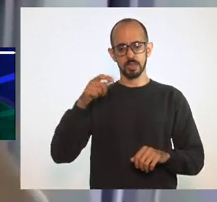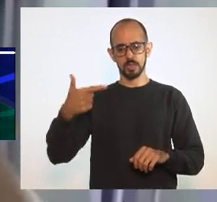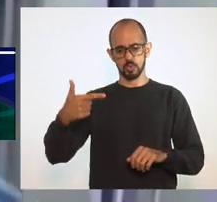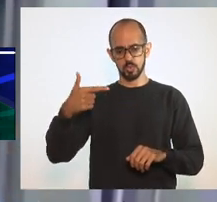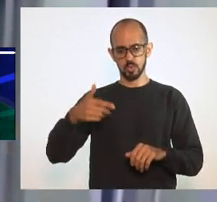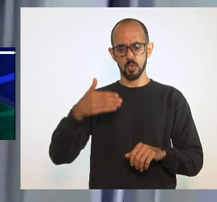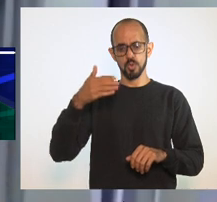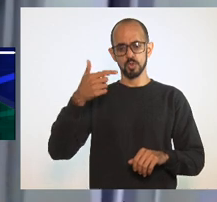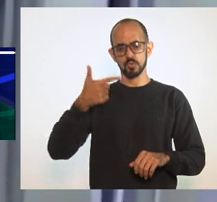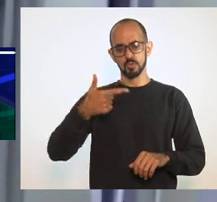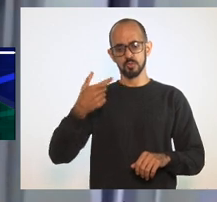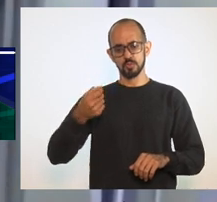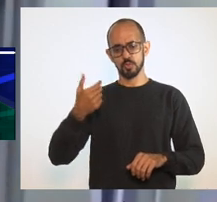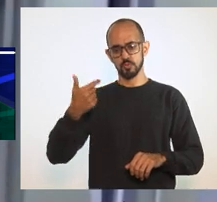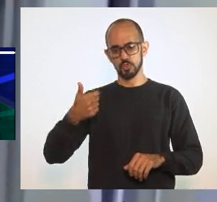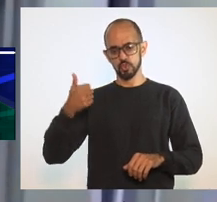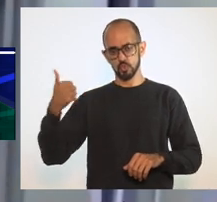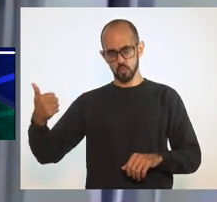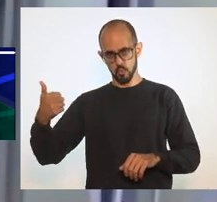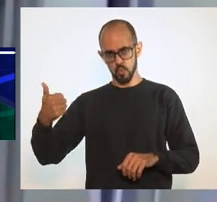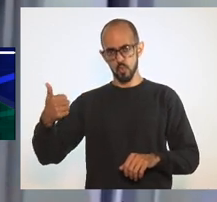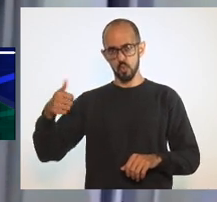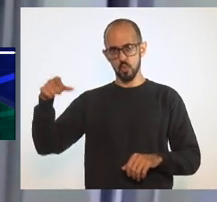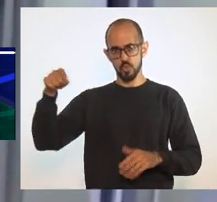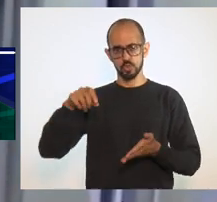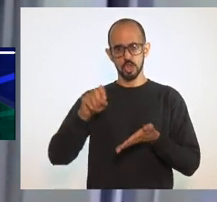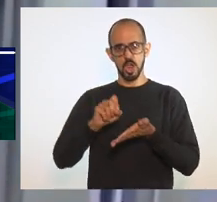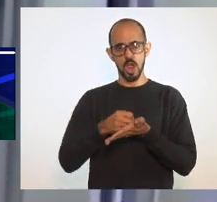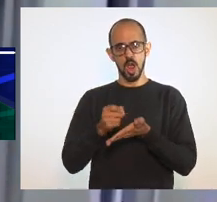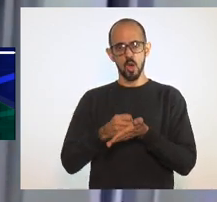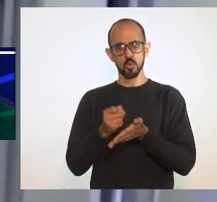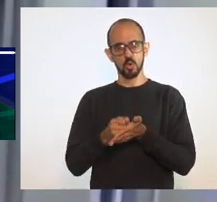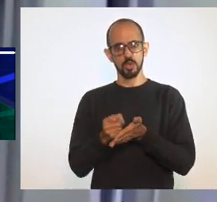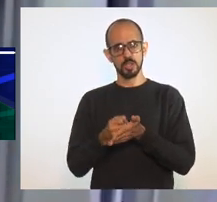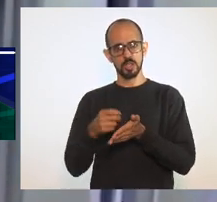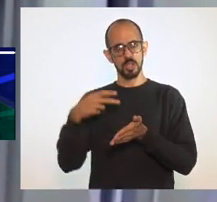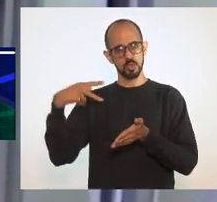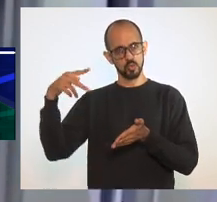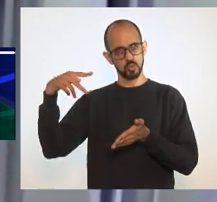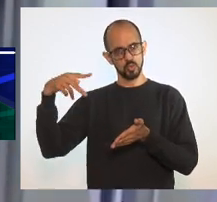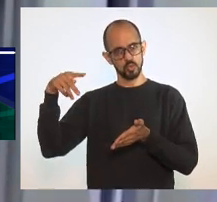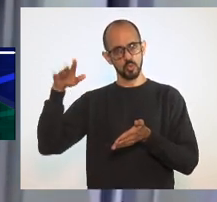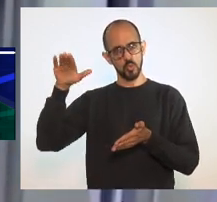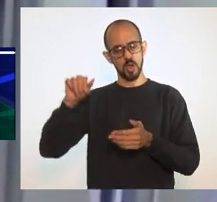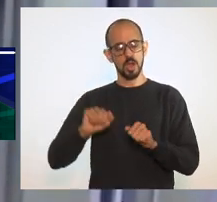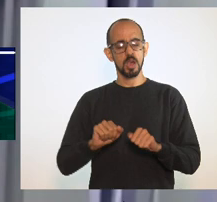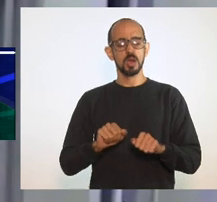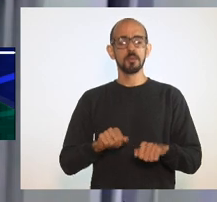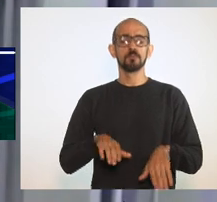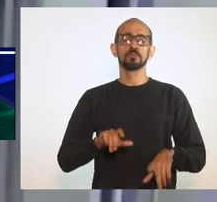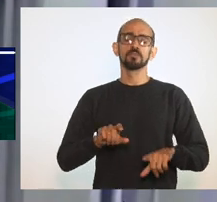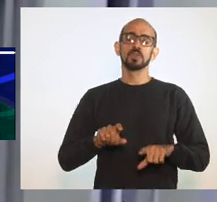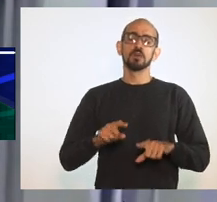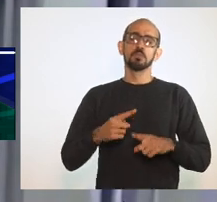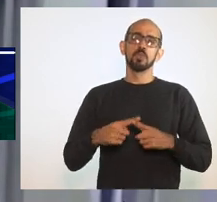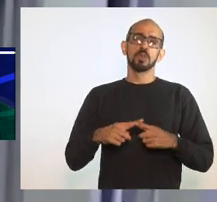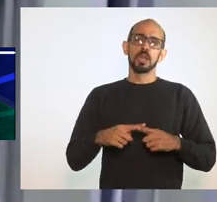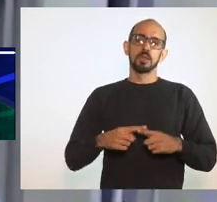Vossa Excelência, deputado André Siciliano, porque, em primeiro lugar, nós